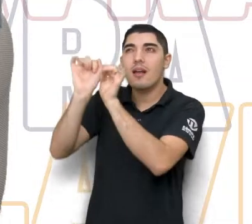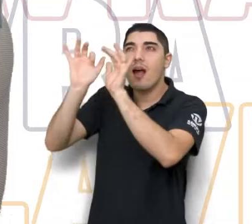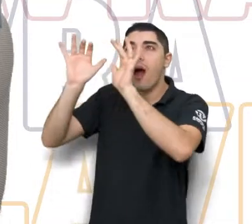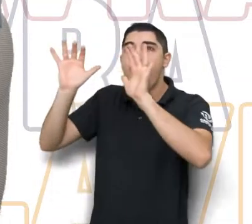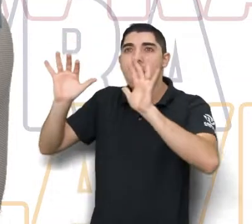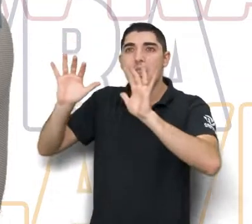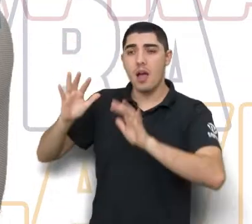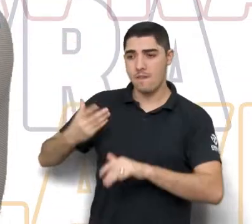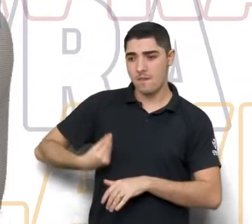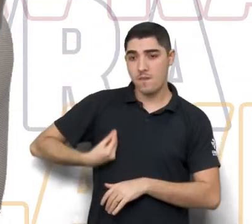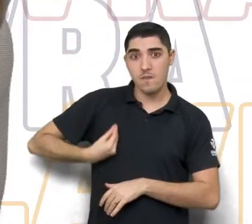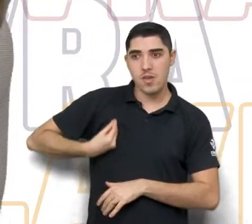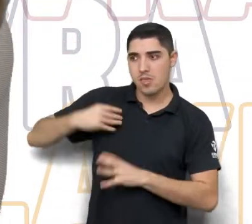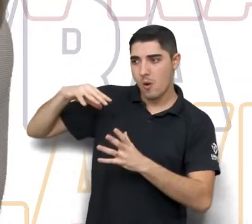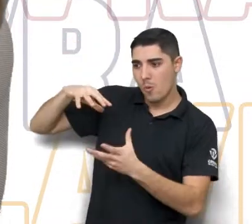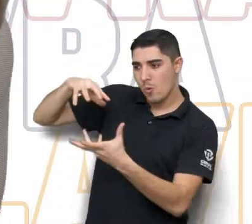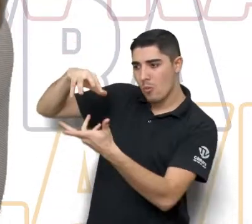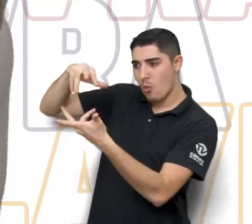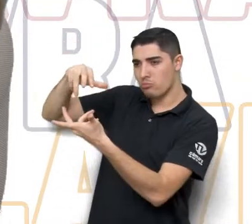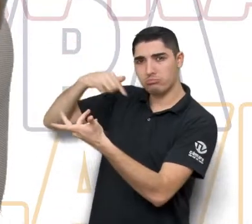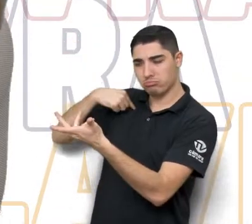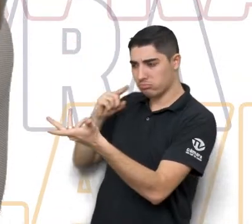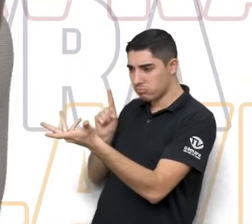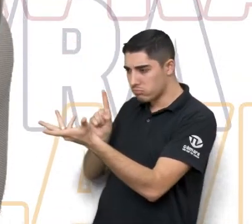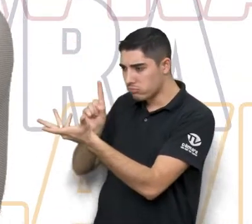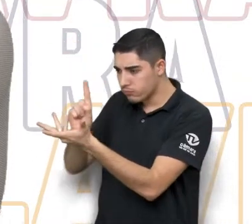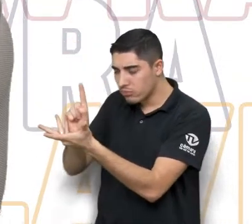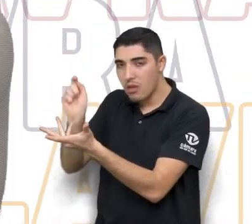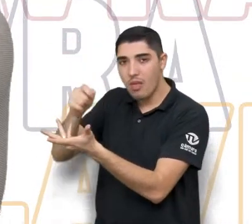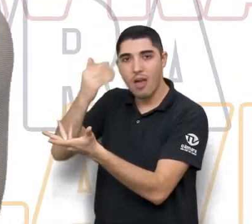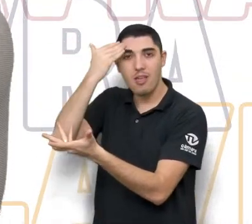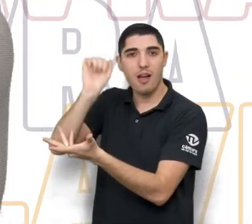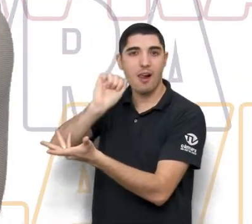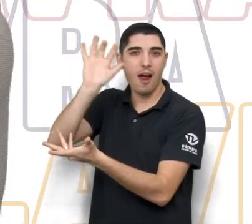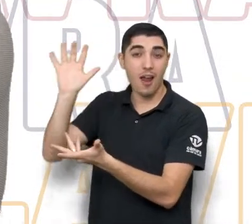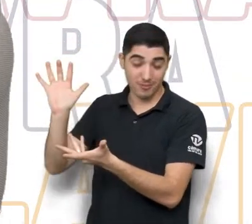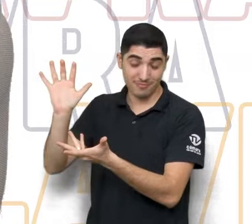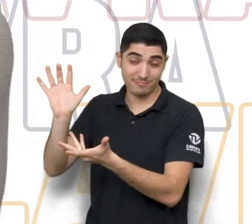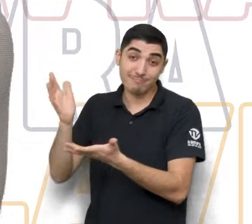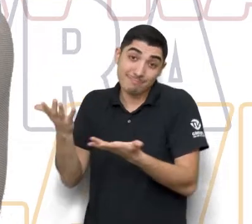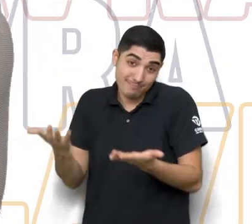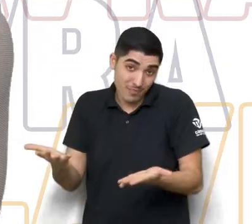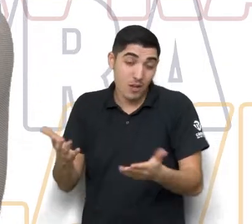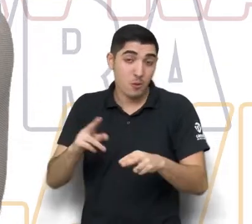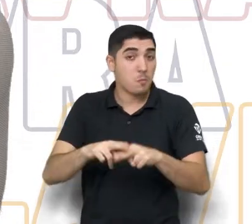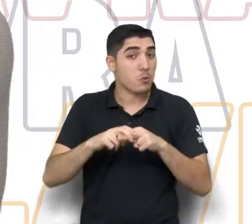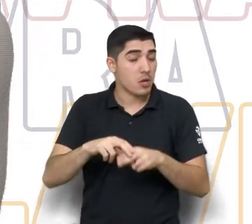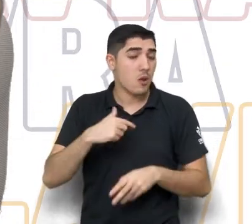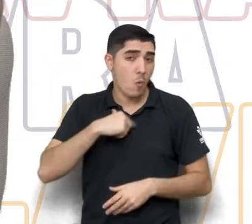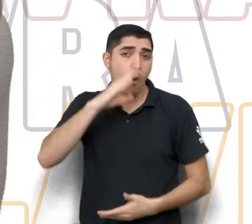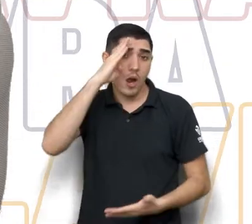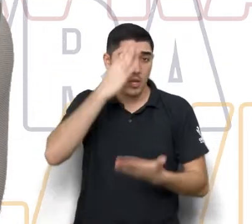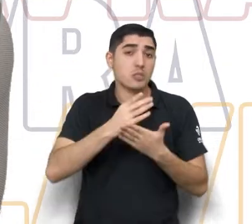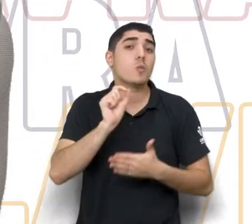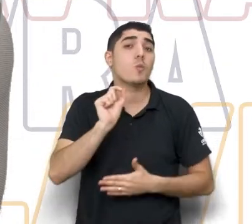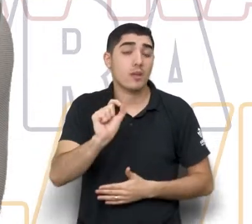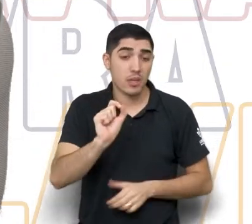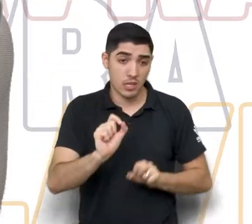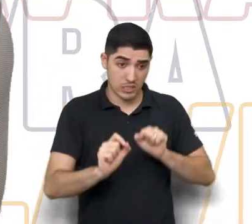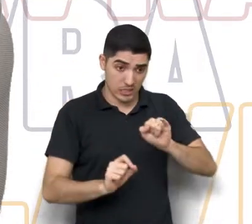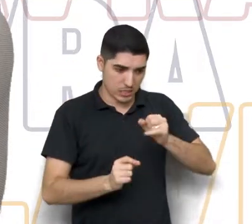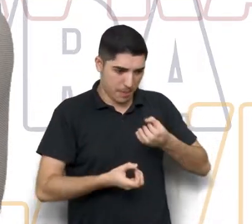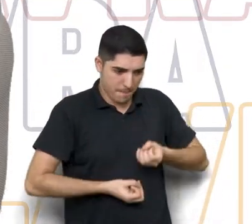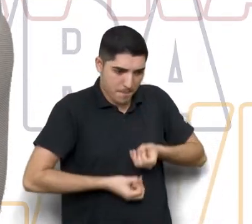e sensata do mundo do qual você faz parte. Então eu creio que a prática da